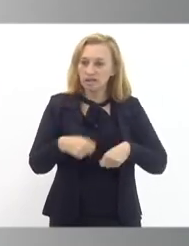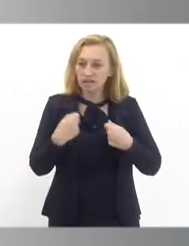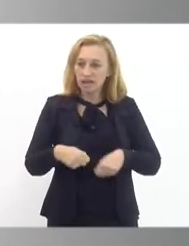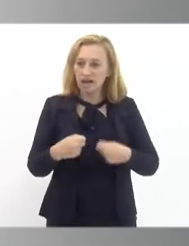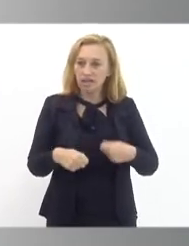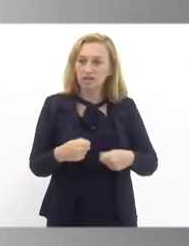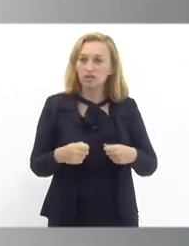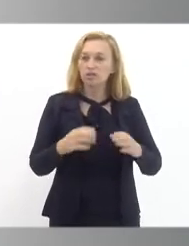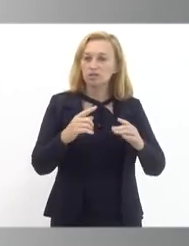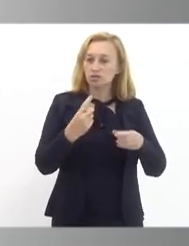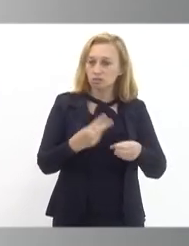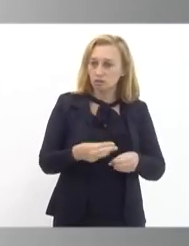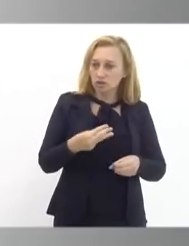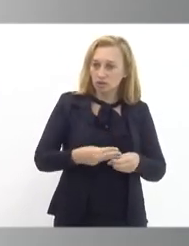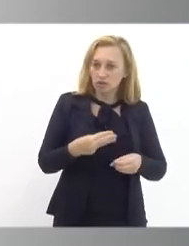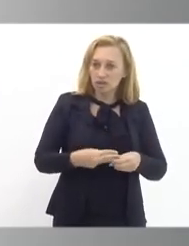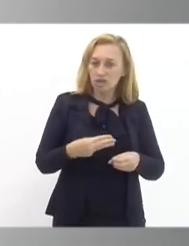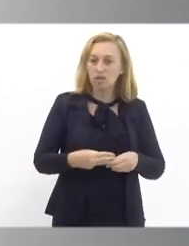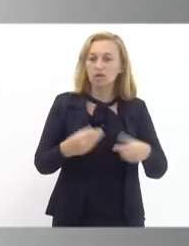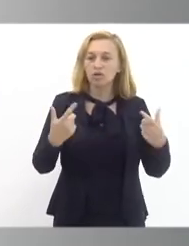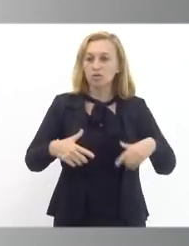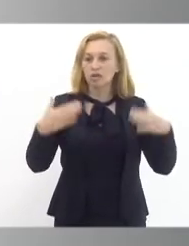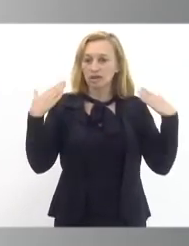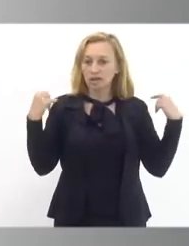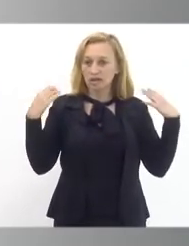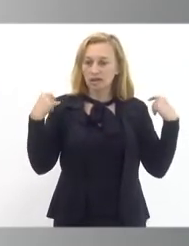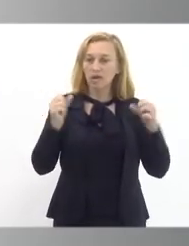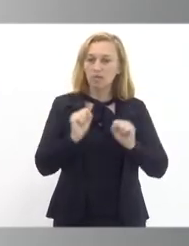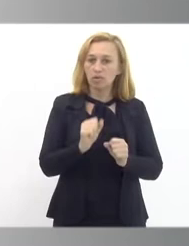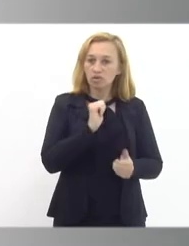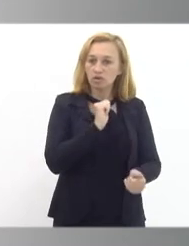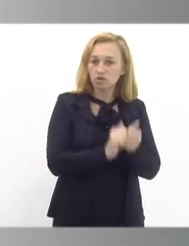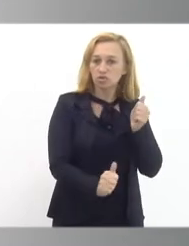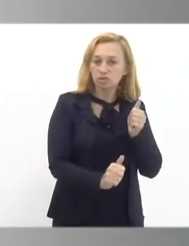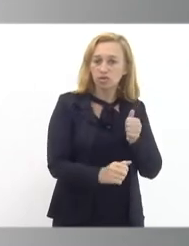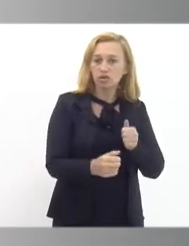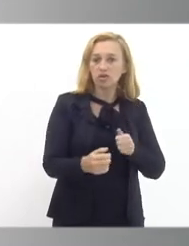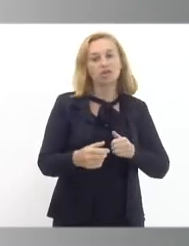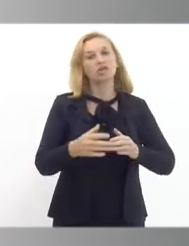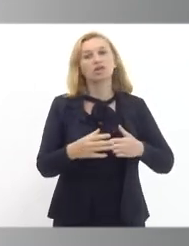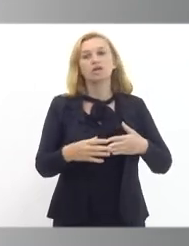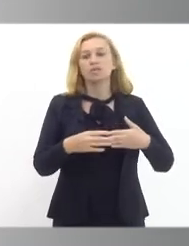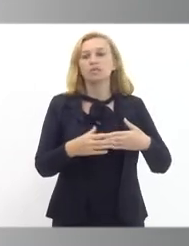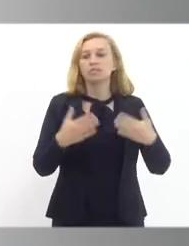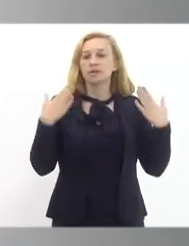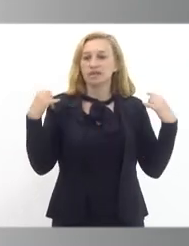uma área onde ele possa praticar o esporte, ele possa levar os filhos, fazer um piquenique,